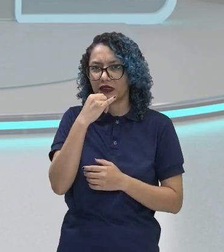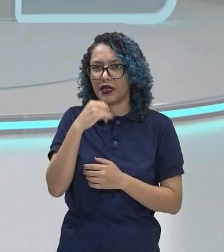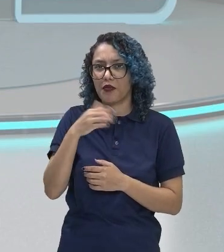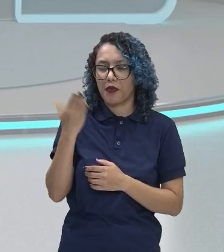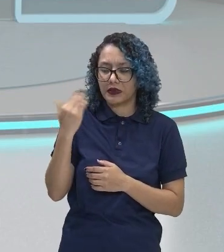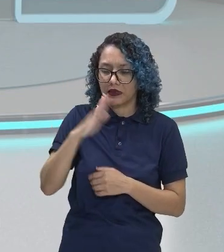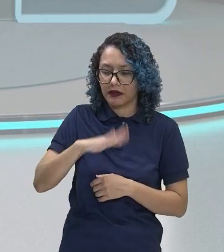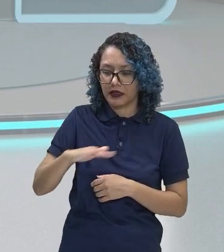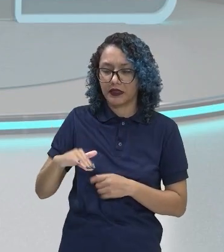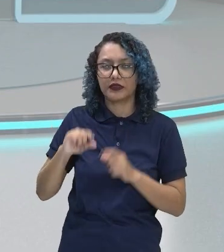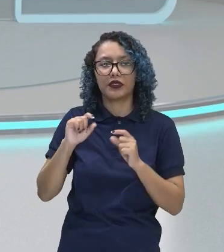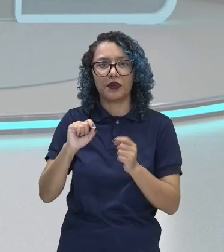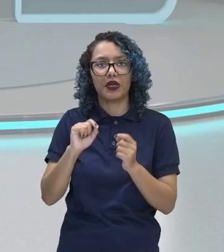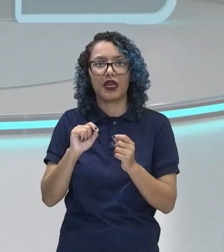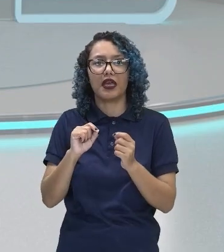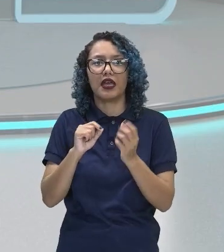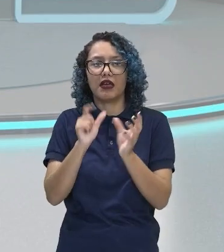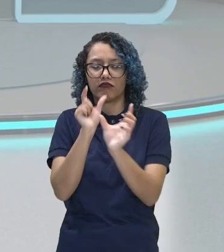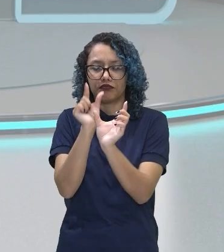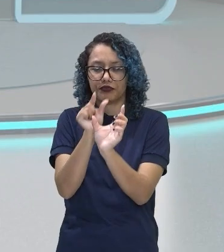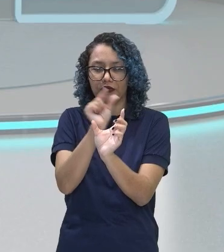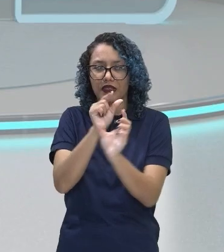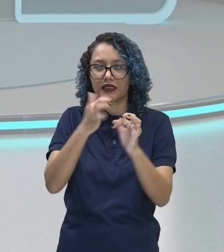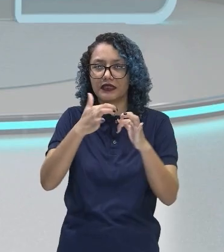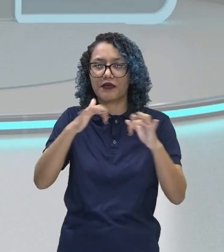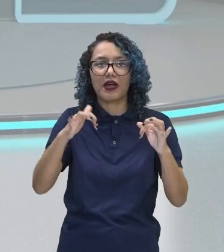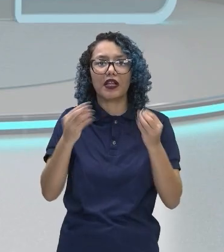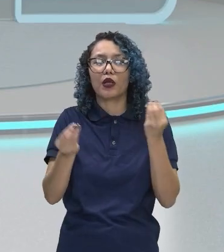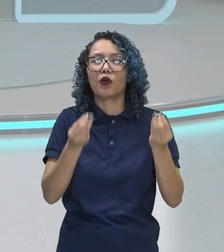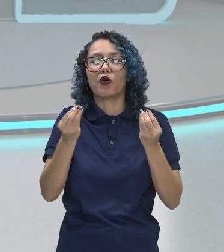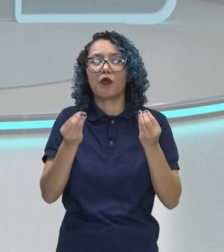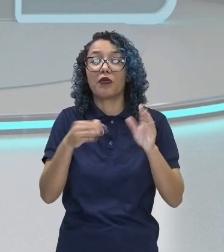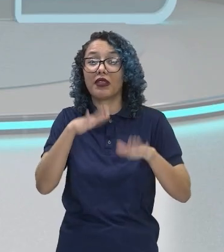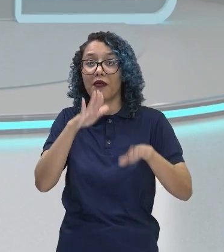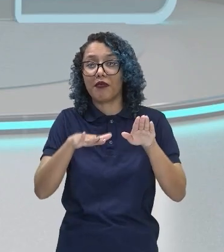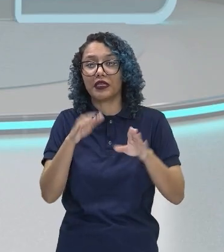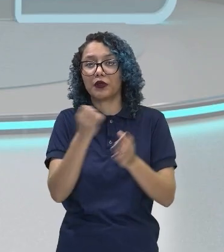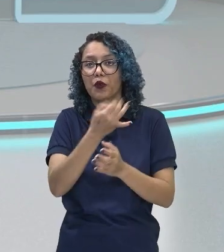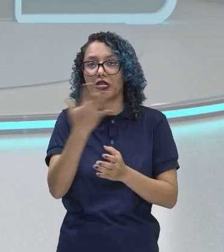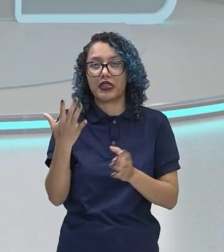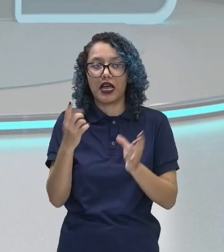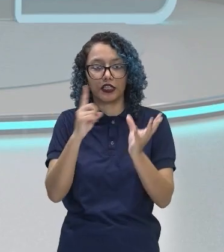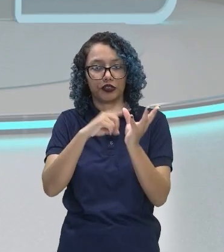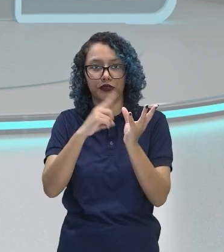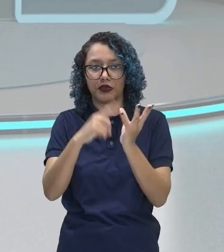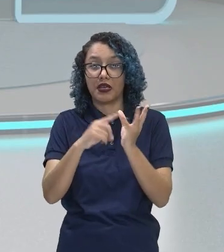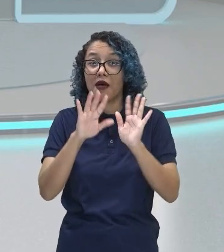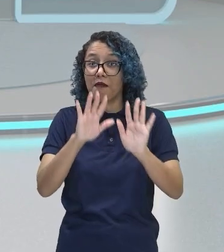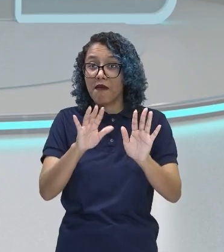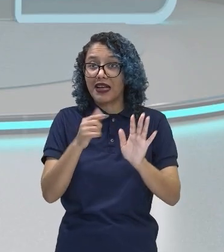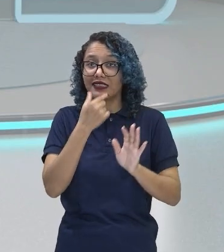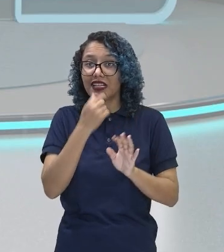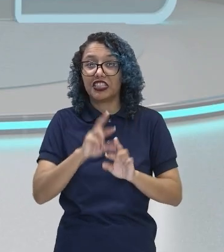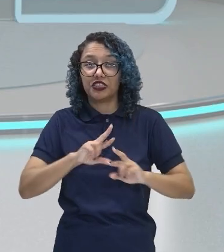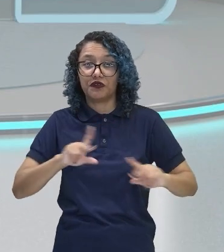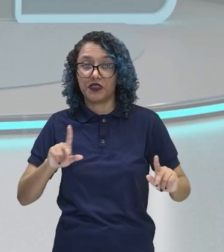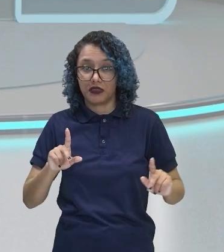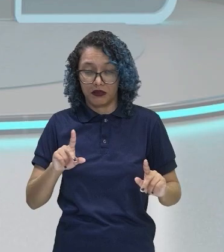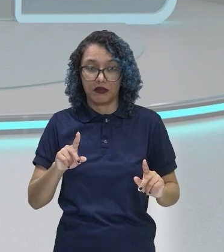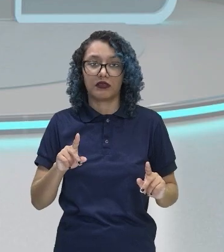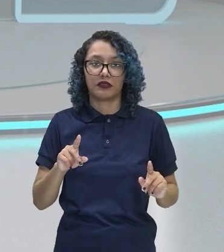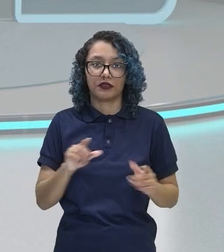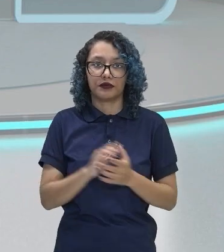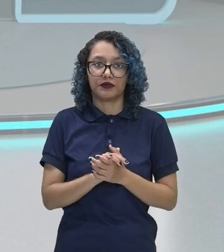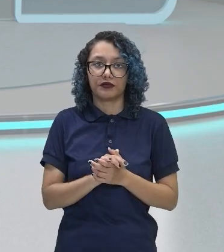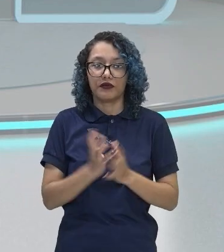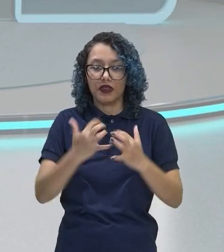as sílabas eram separadas pela quantidade de vogais. Não é bem assim na língua inglesa. Na língua inglesa, a separação